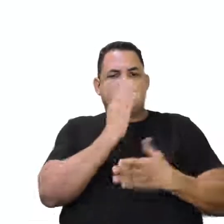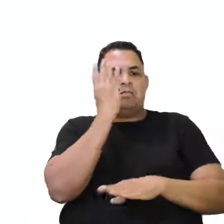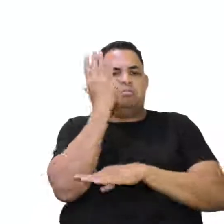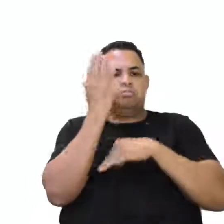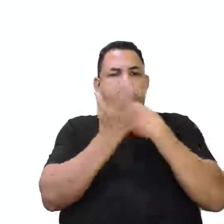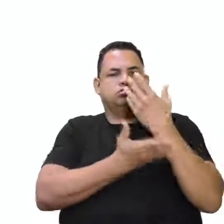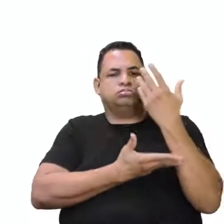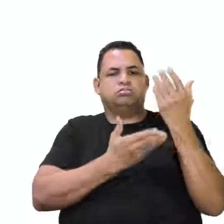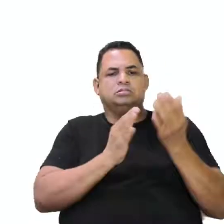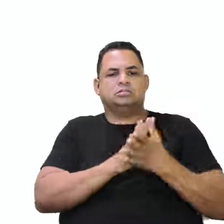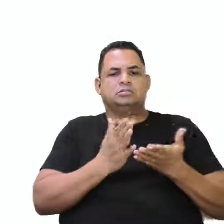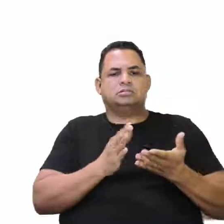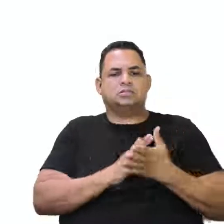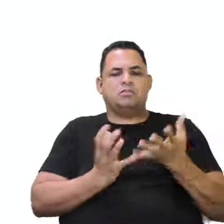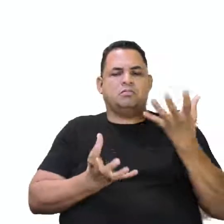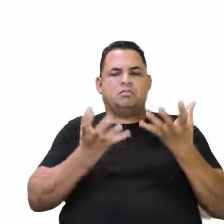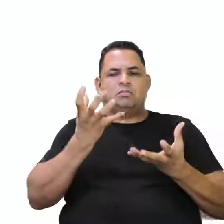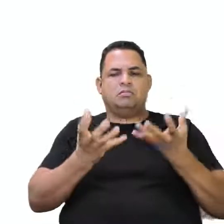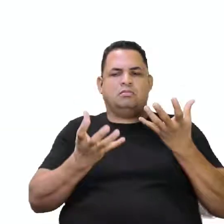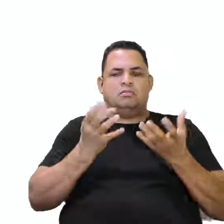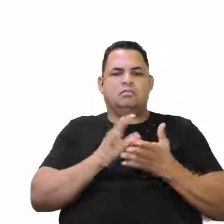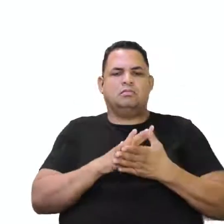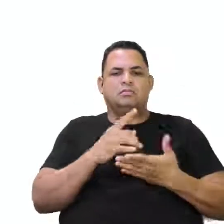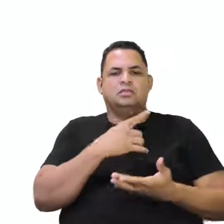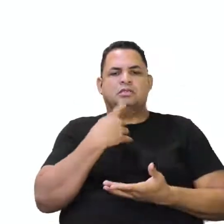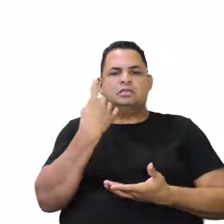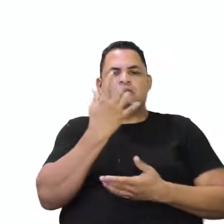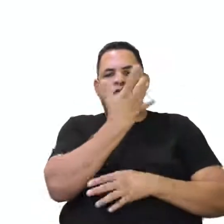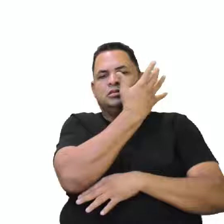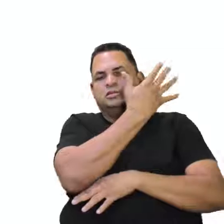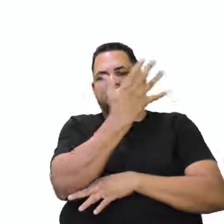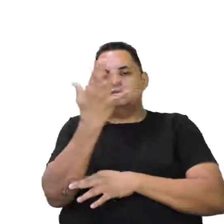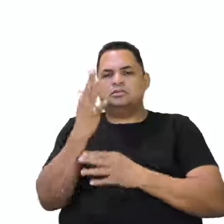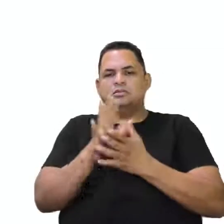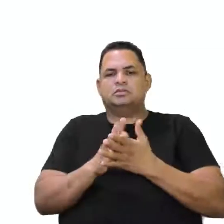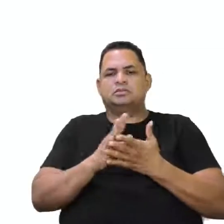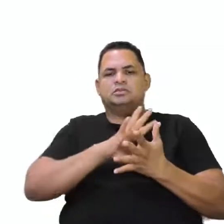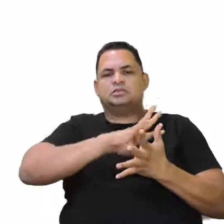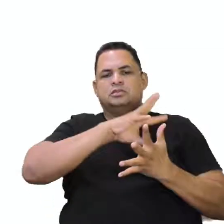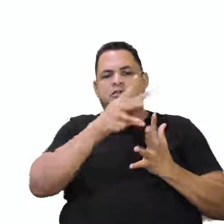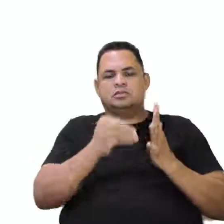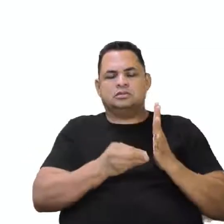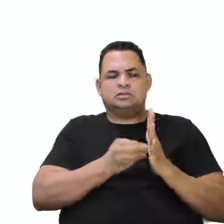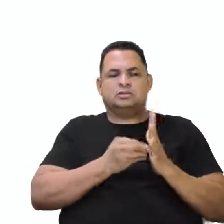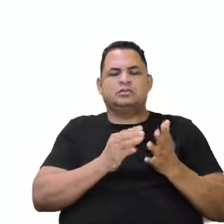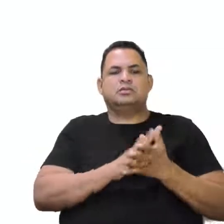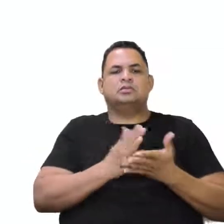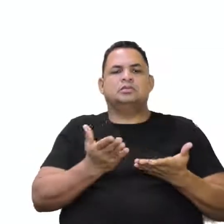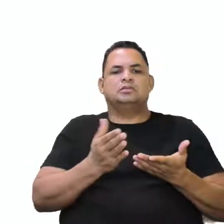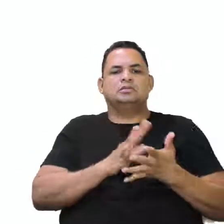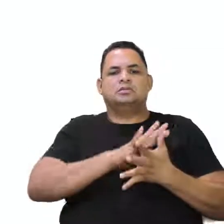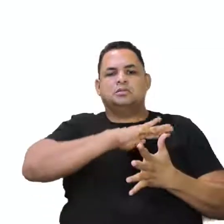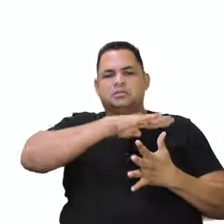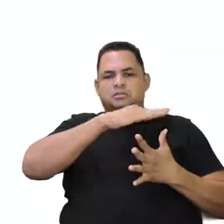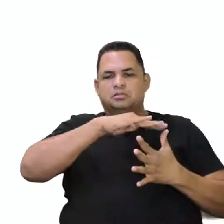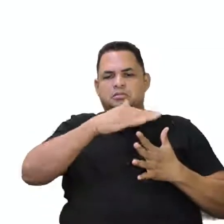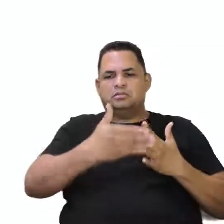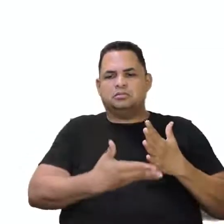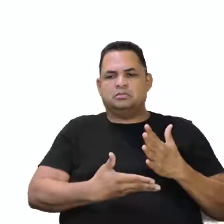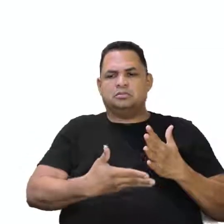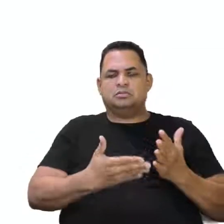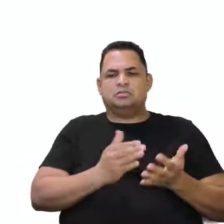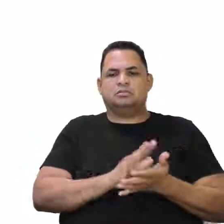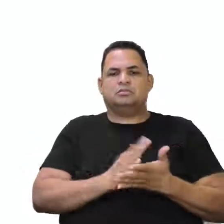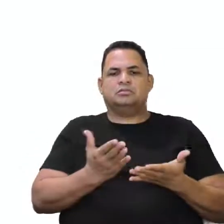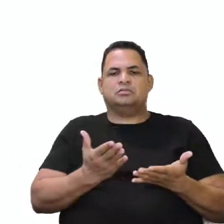degradado pela derrubada de árvores ou queimadas. A gente está falando aqui de florestas, e pode ser a amazônica e também a Mata